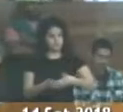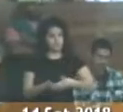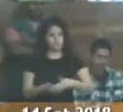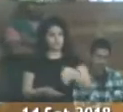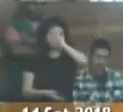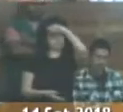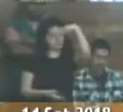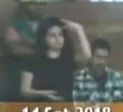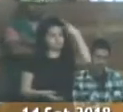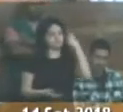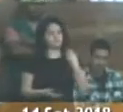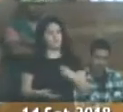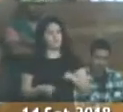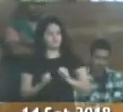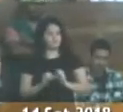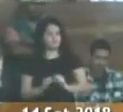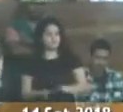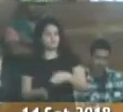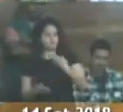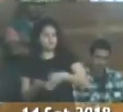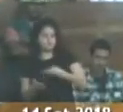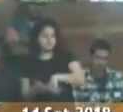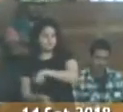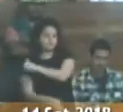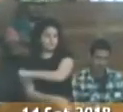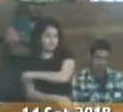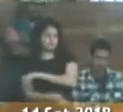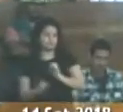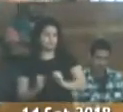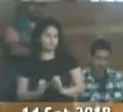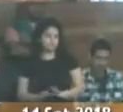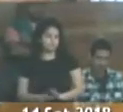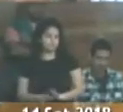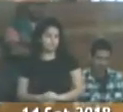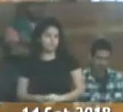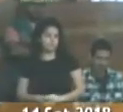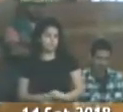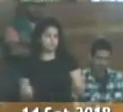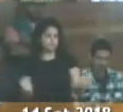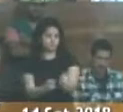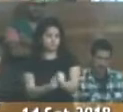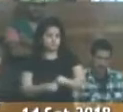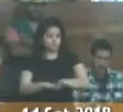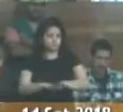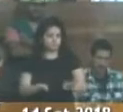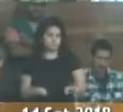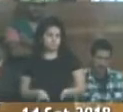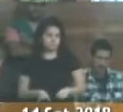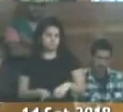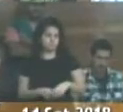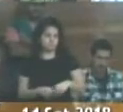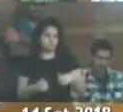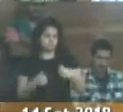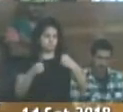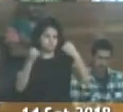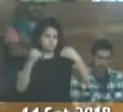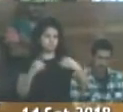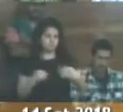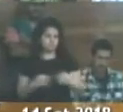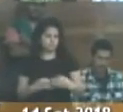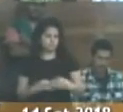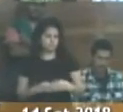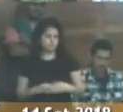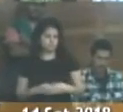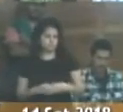de Educação, Secretaria Estadual de Educação, na mesma mesa, para que fique claro, de uma vez por